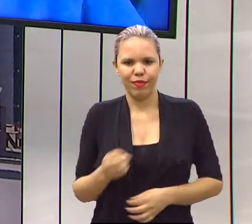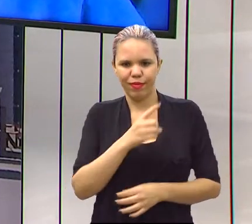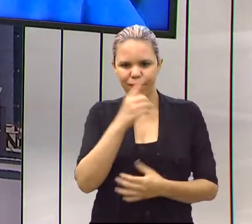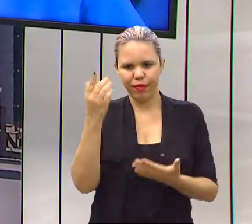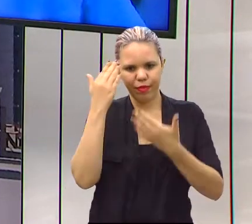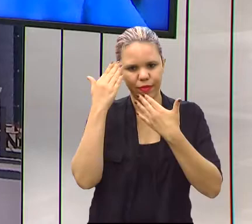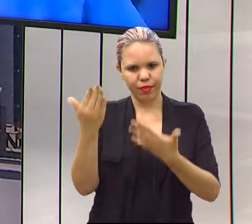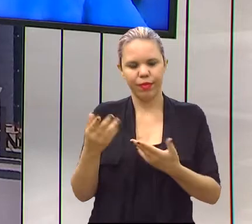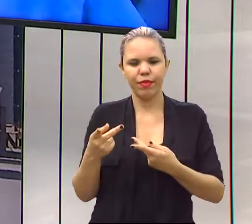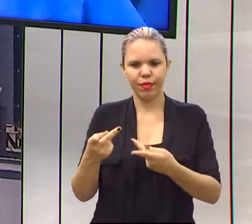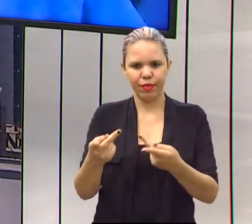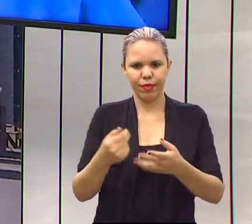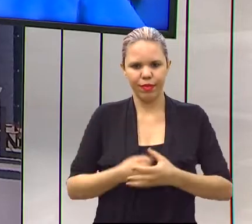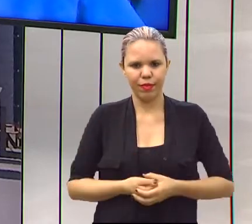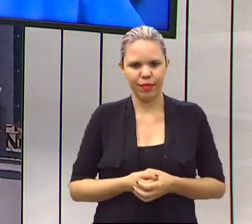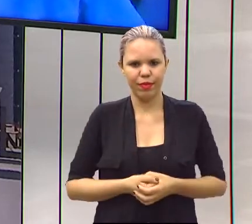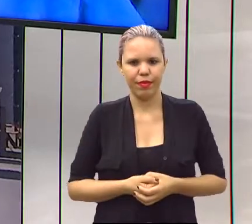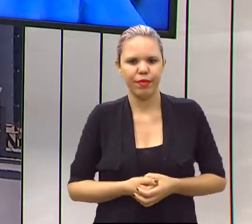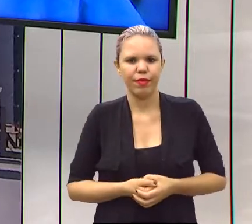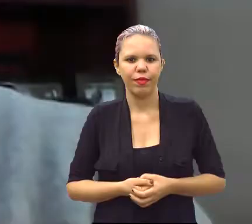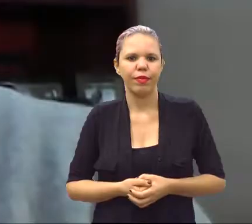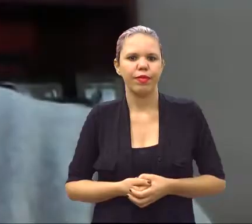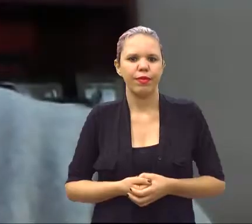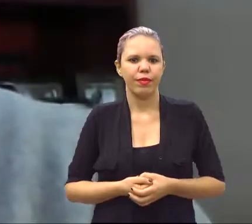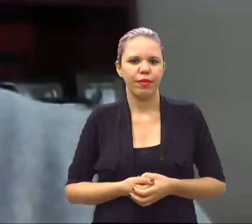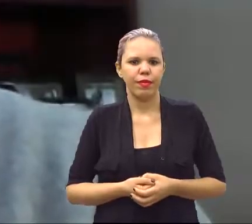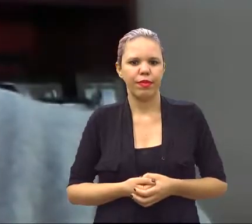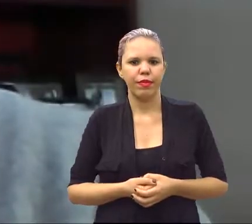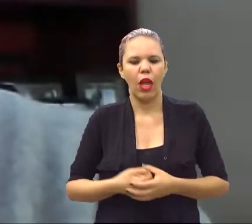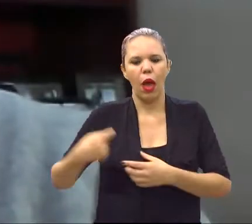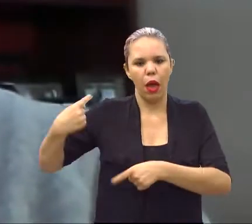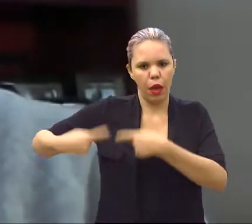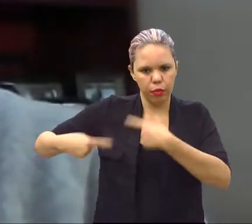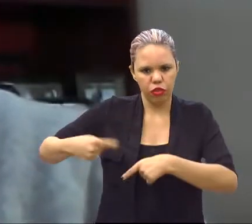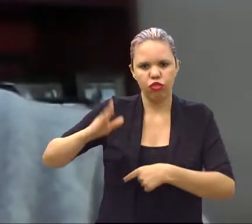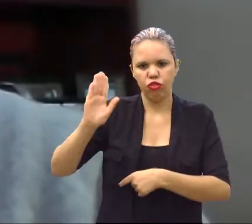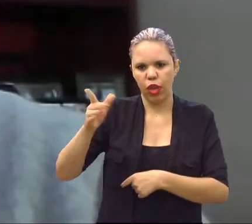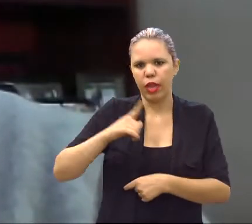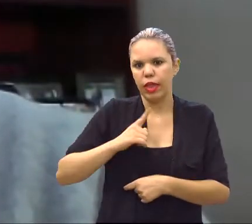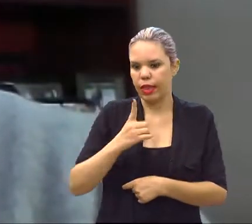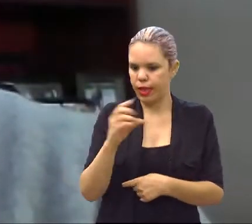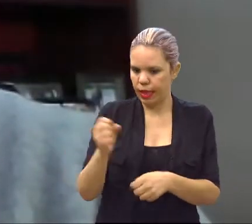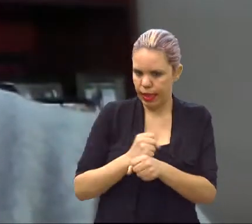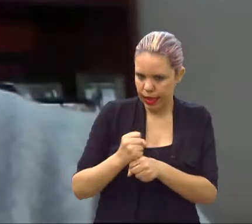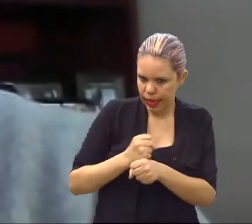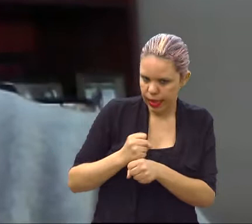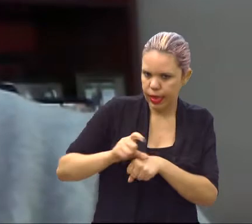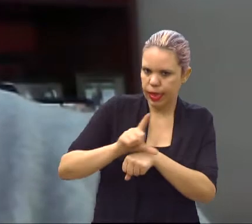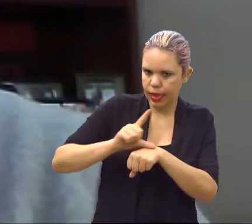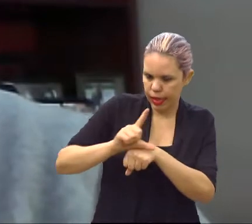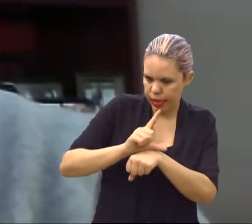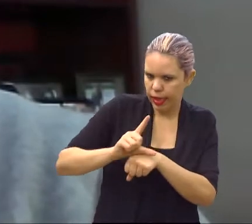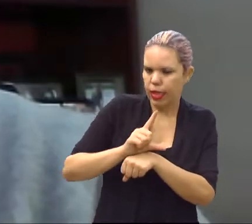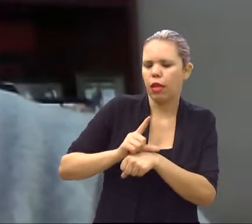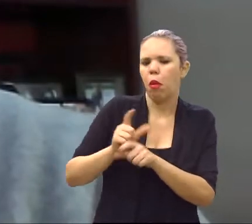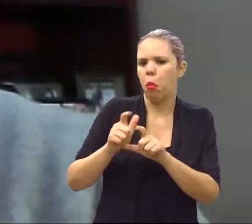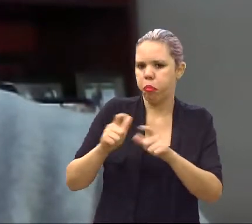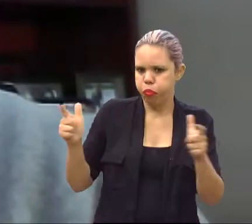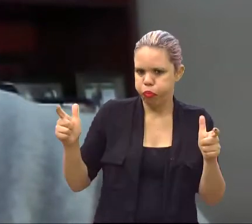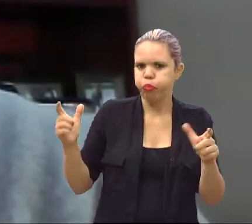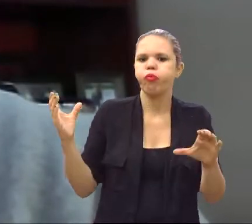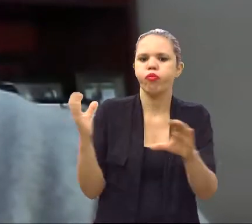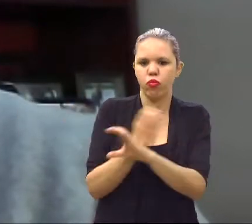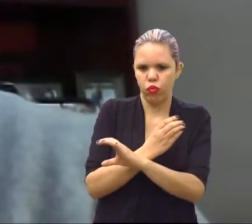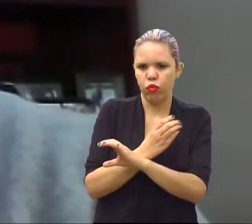Bom dia, obrigado pelo convite. Veja bem, a política já tem 10 anos, é uma legislação bastante